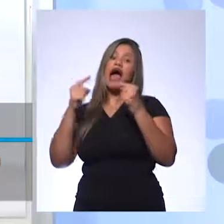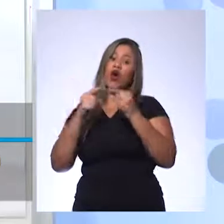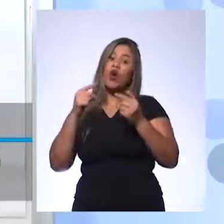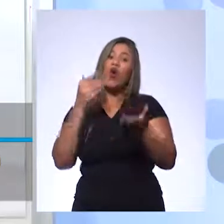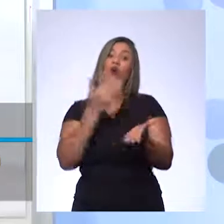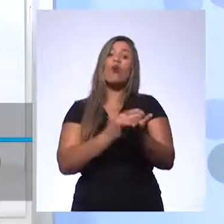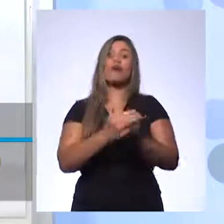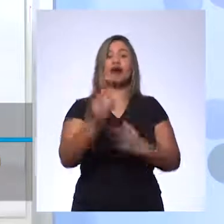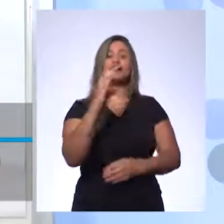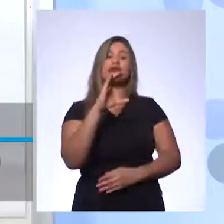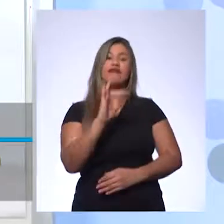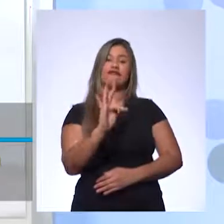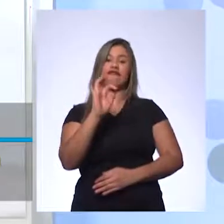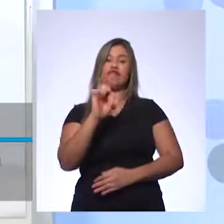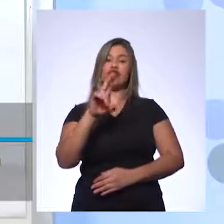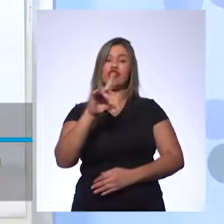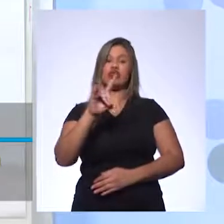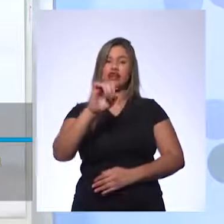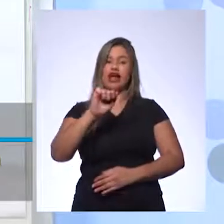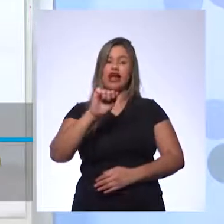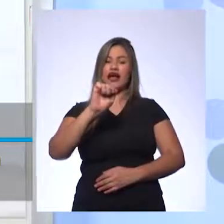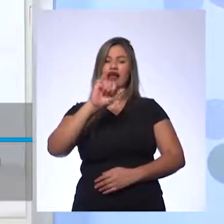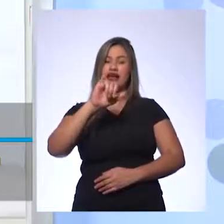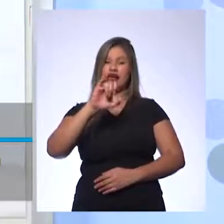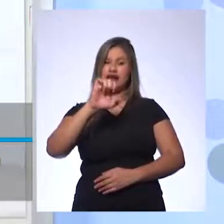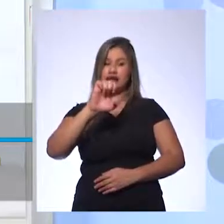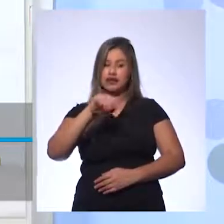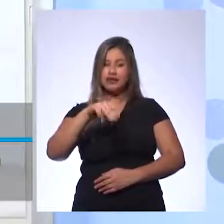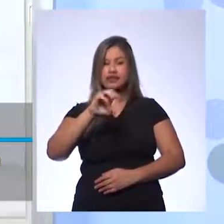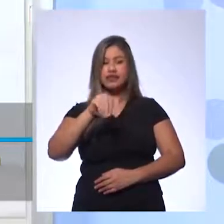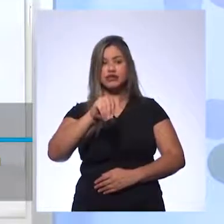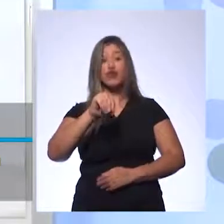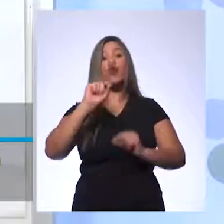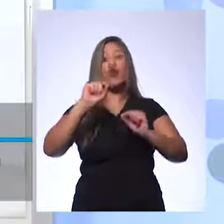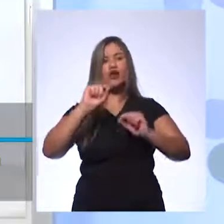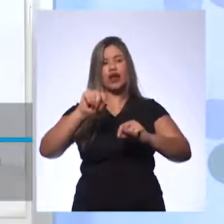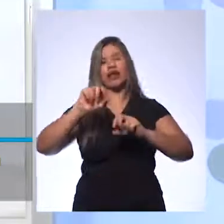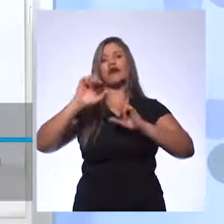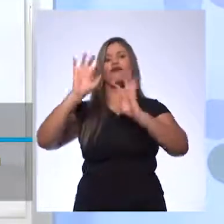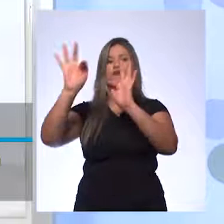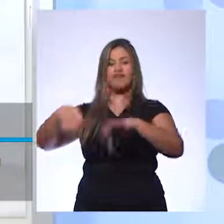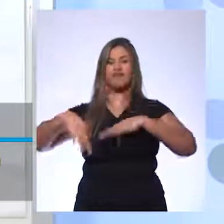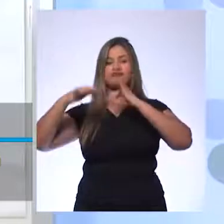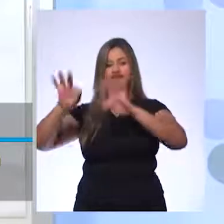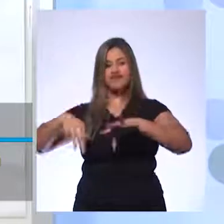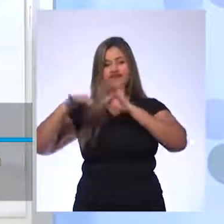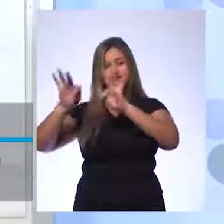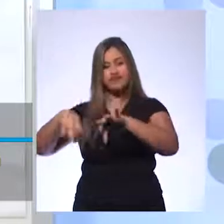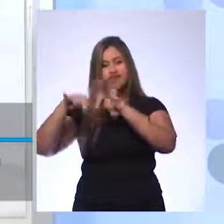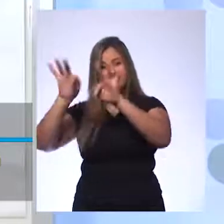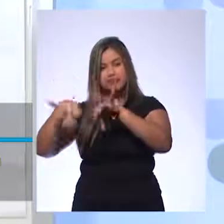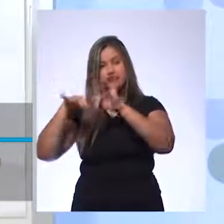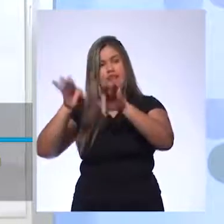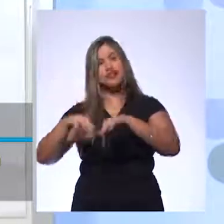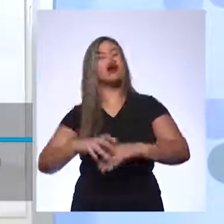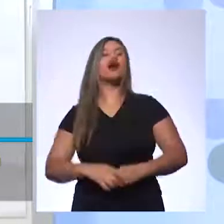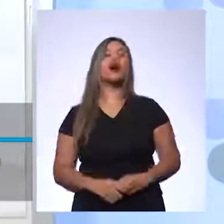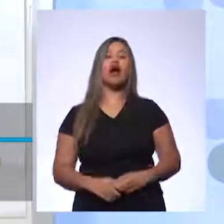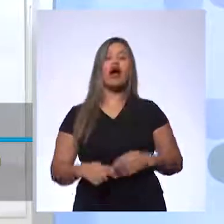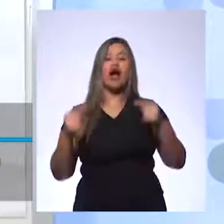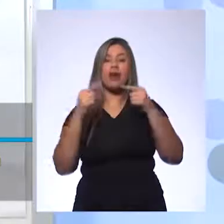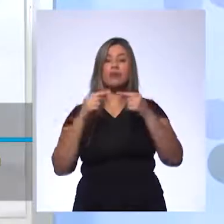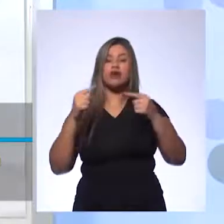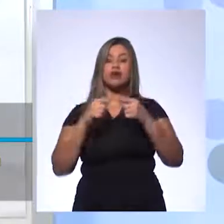o feudalismo ele está todo ele não está concentrado ali no centro ele está nas partes rurais então nós teremos